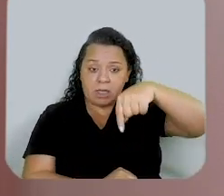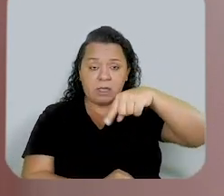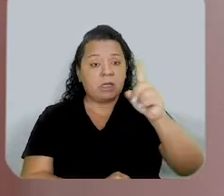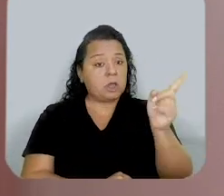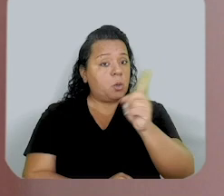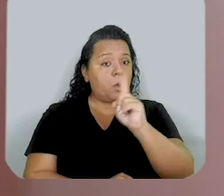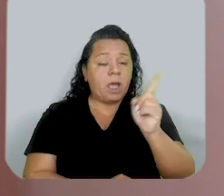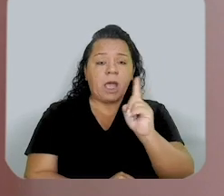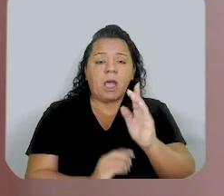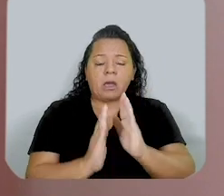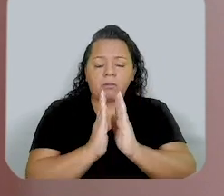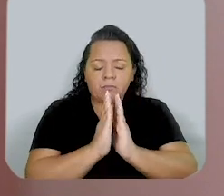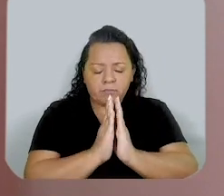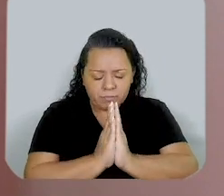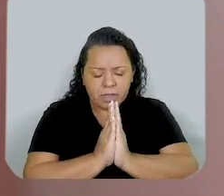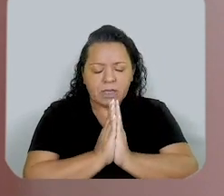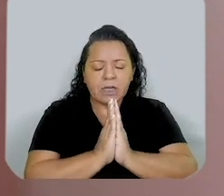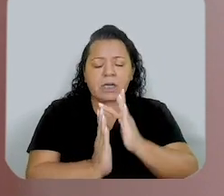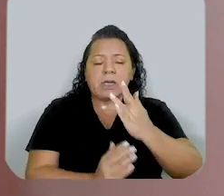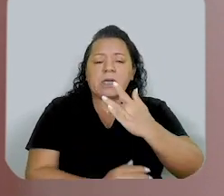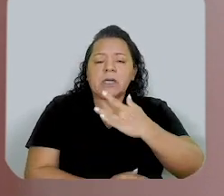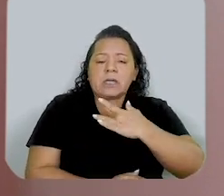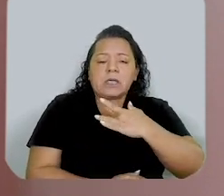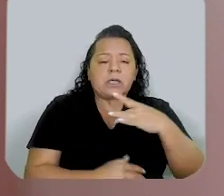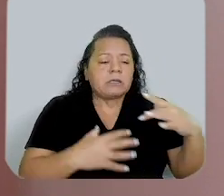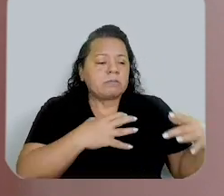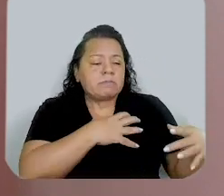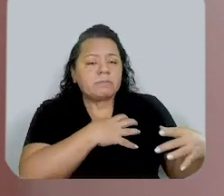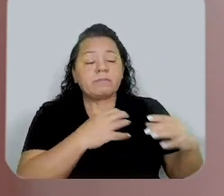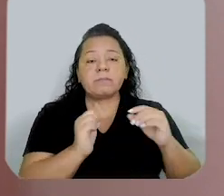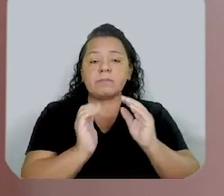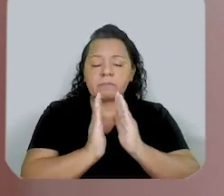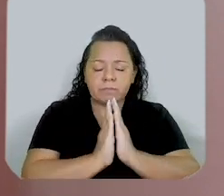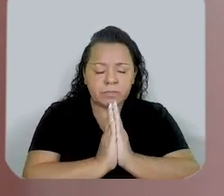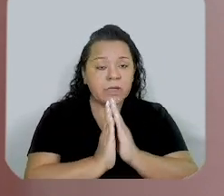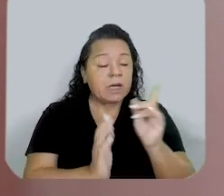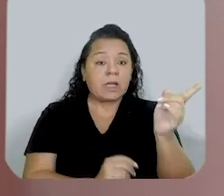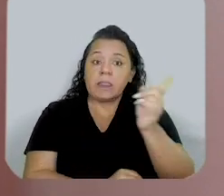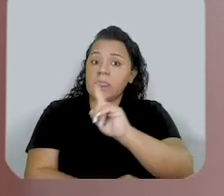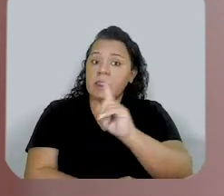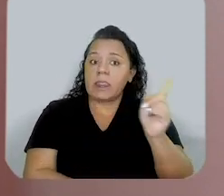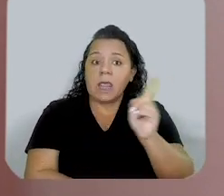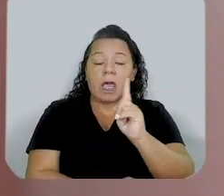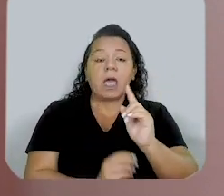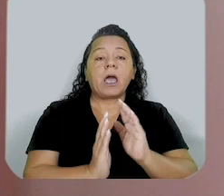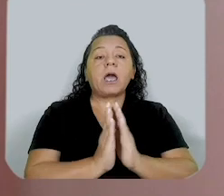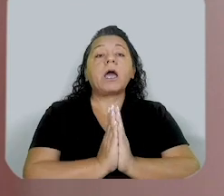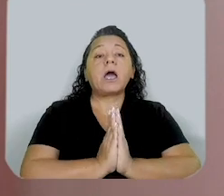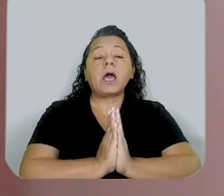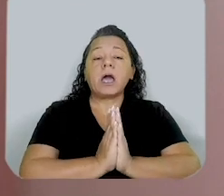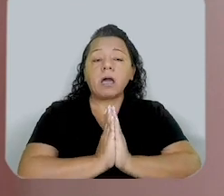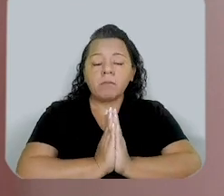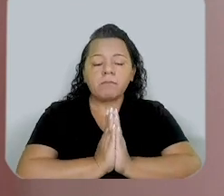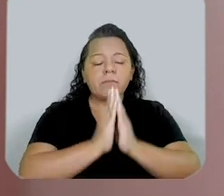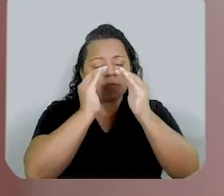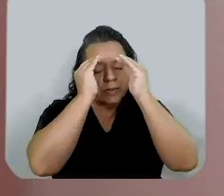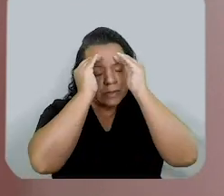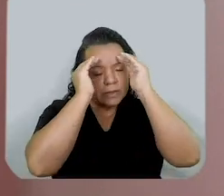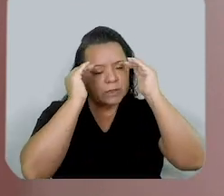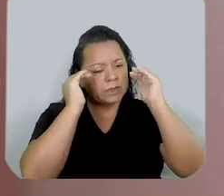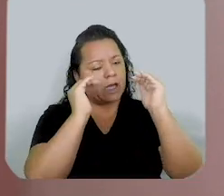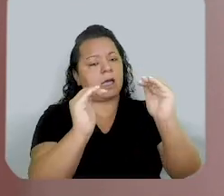no sentido de sagrado, de intocável, de ser louvado, de ser adorado, de ser venerado. Não, não é nesse sentido. É no sentido